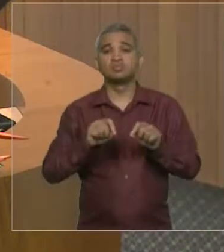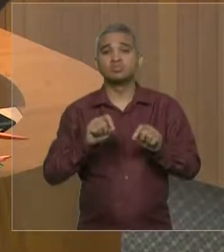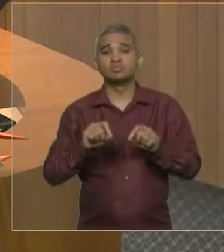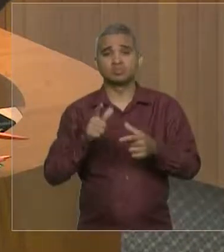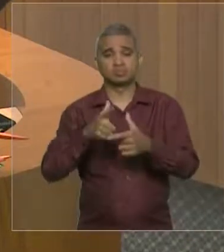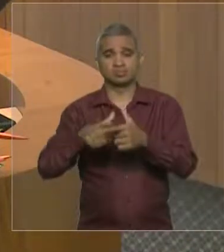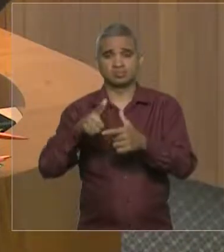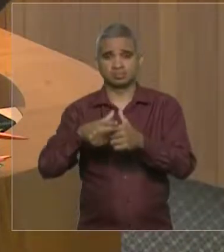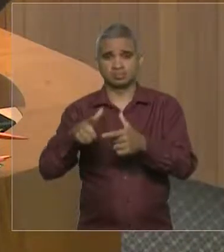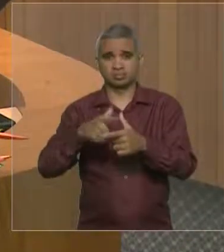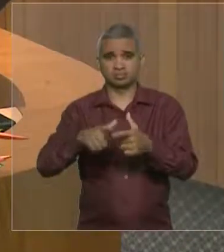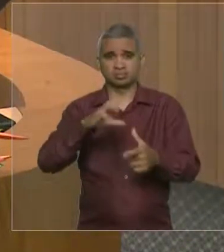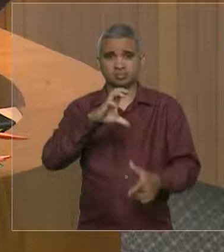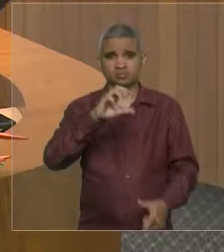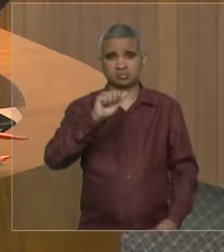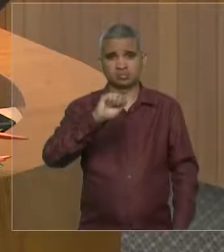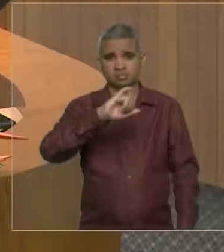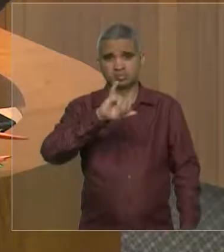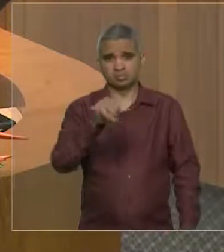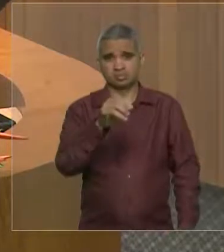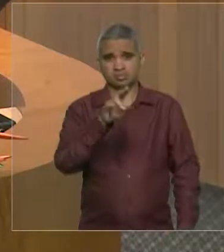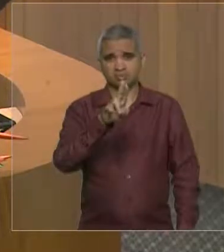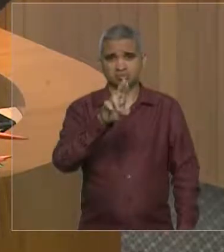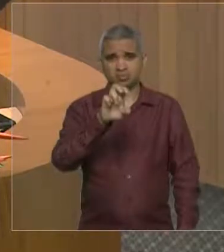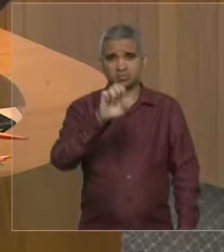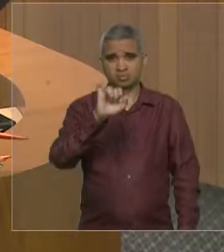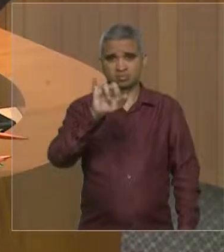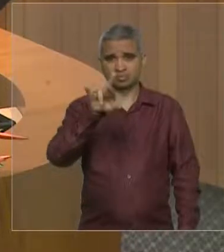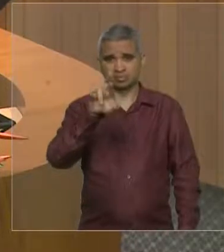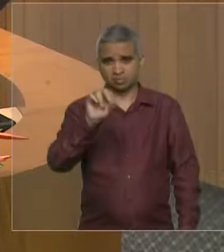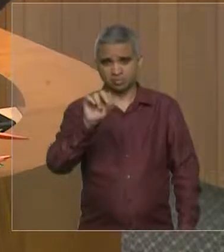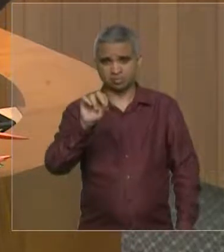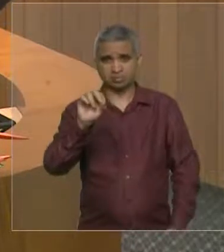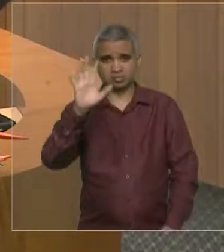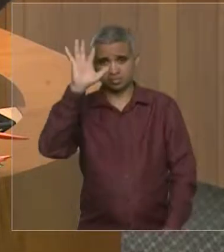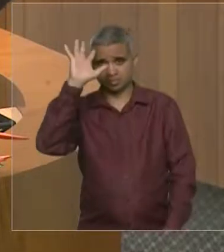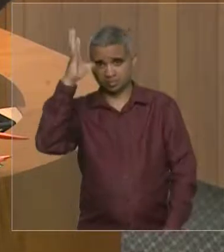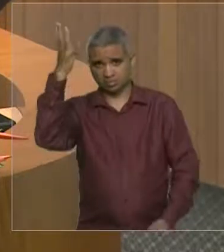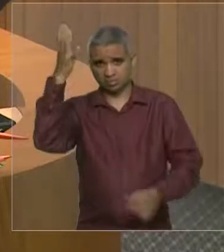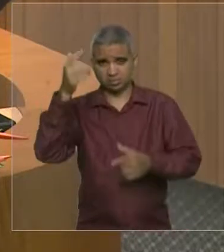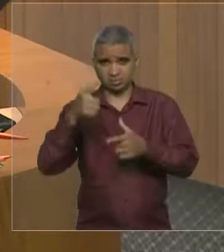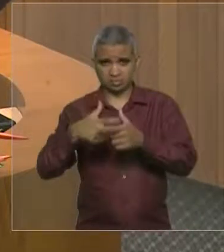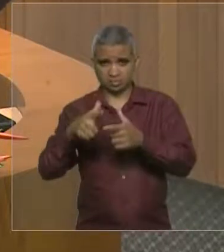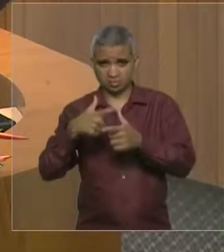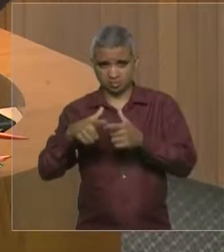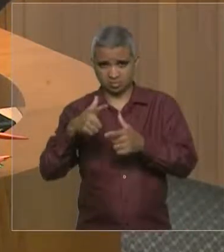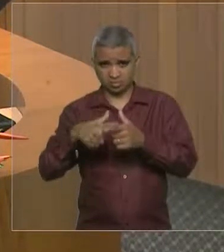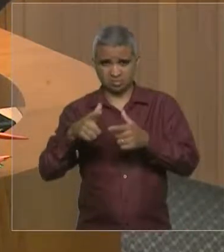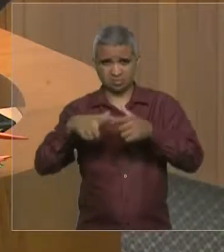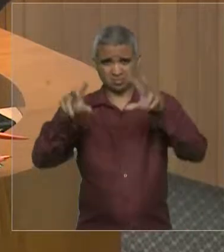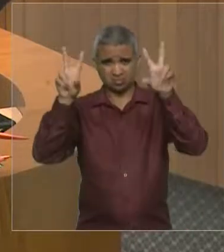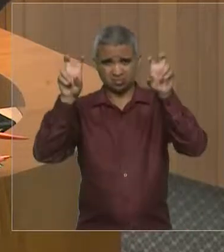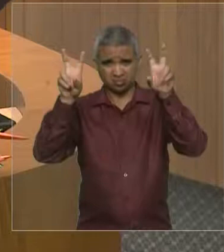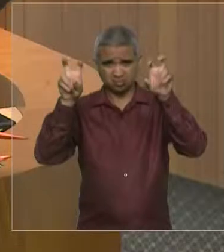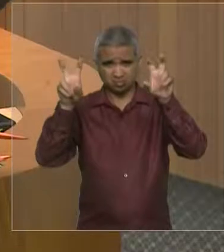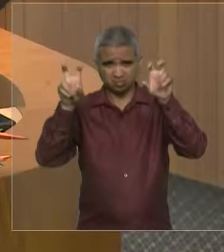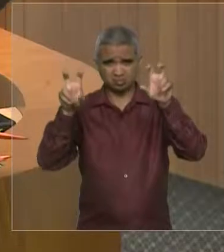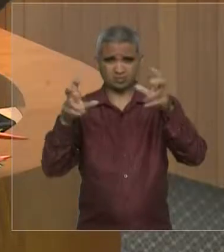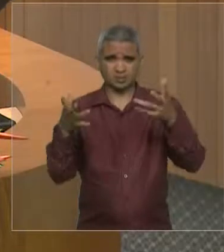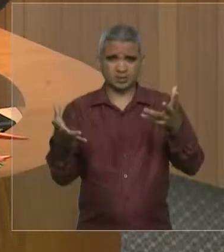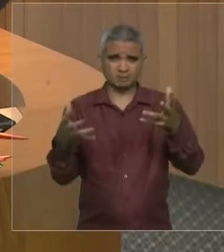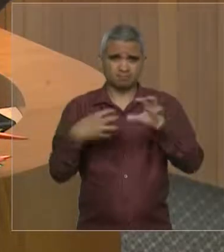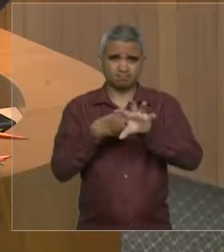do cajueiro, que quando acontece uma coisa como essa, num tema tão sensível como é a questão da